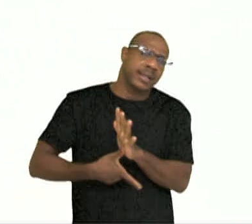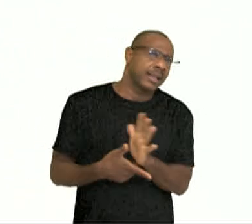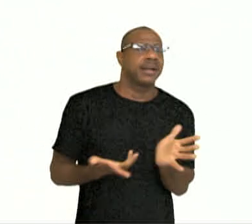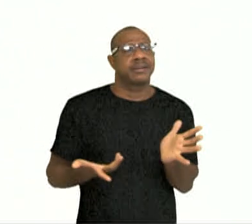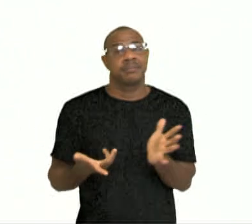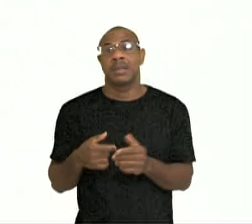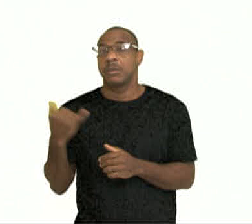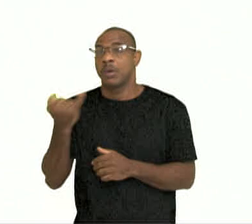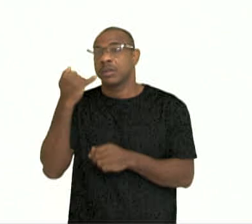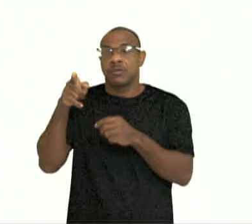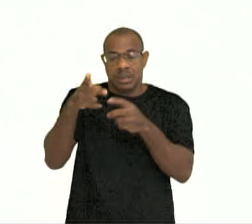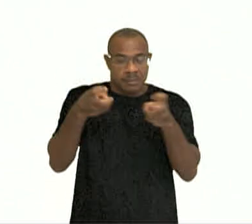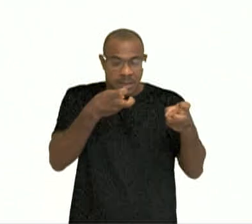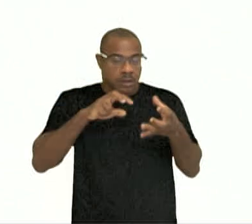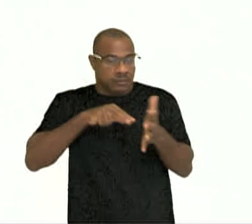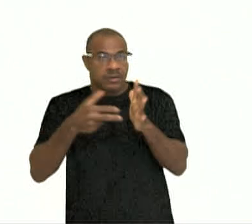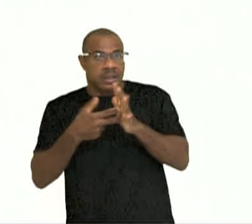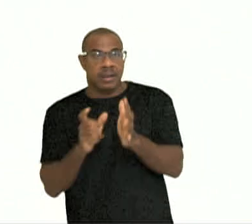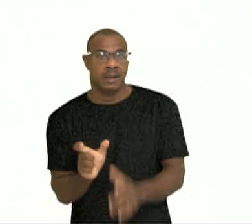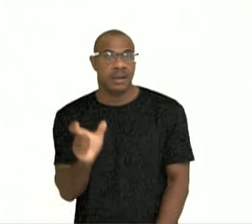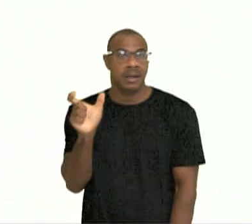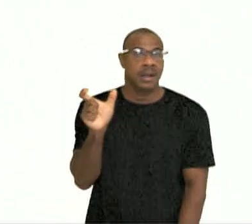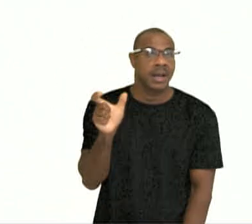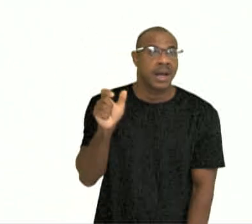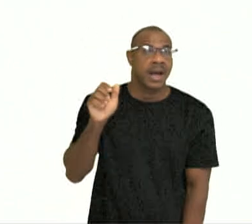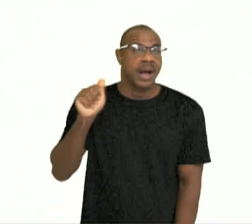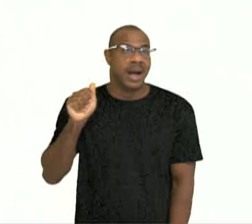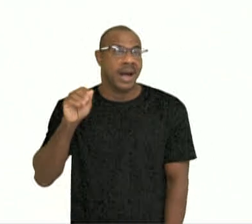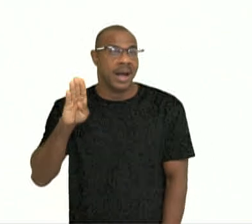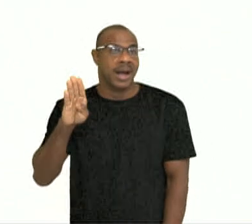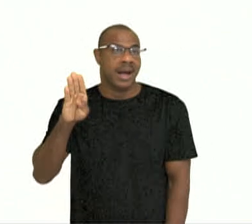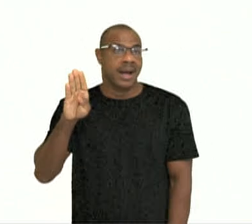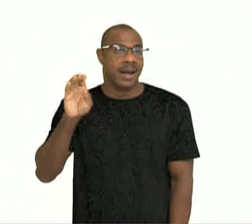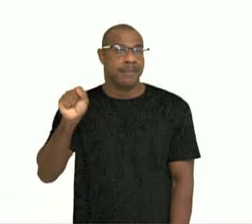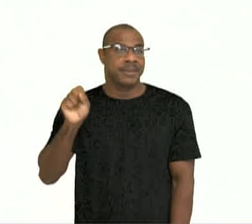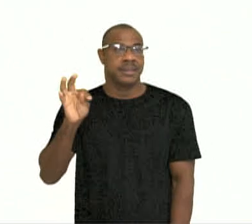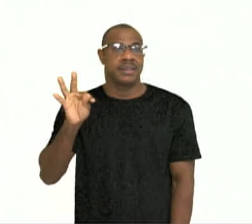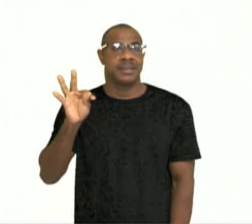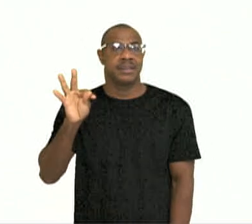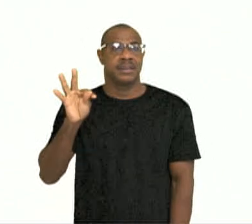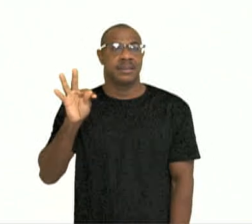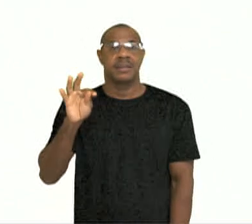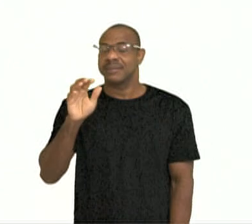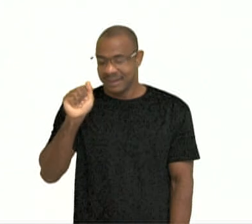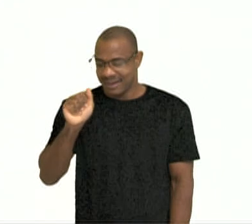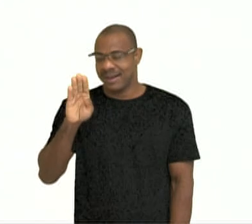você perceber o significado da palavra abstenção, ausência.